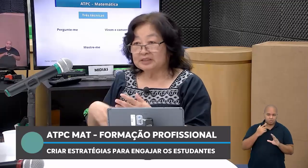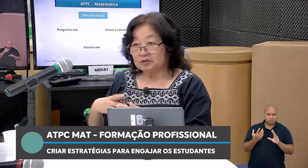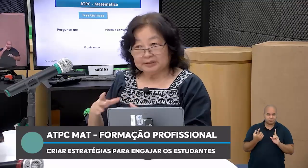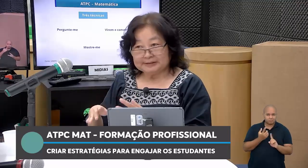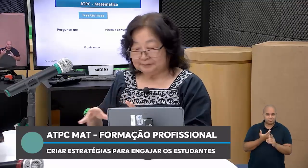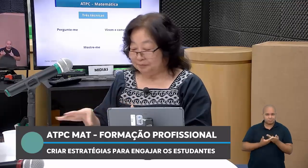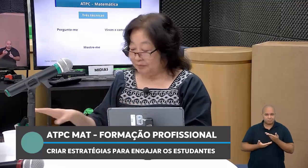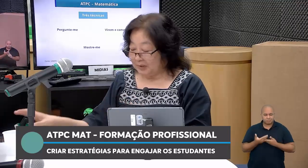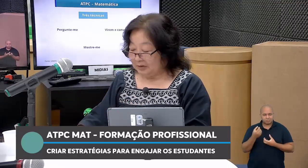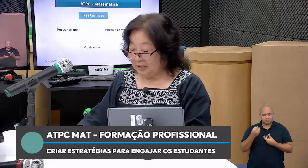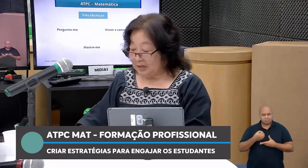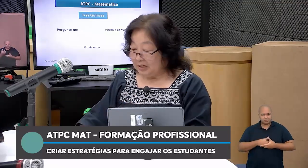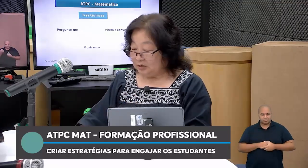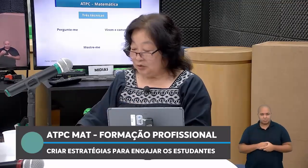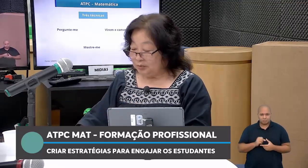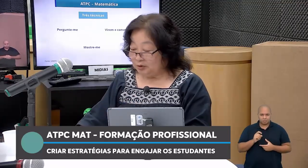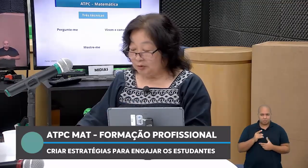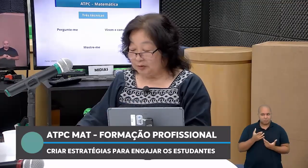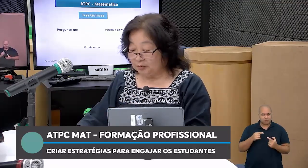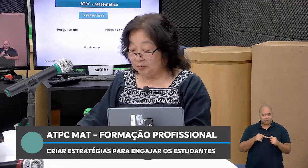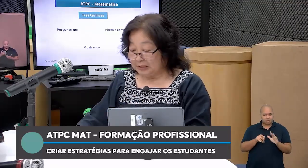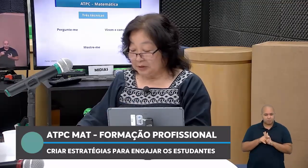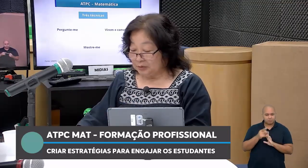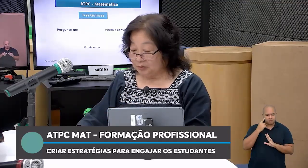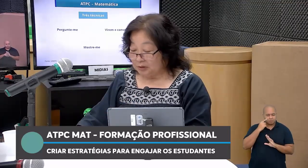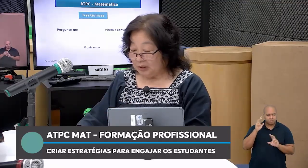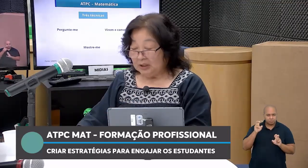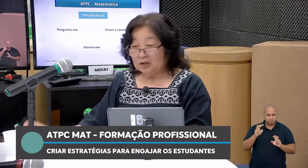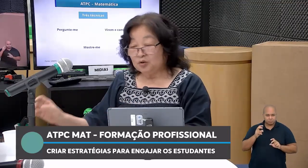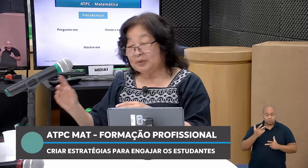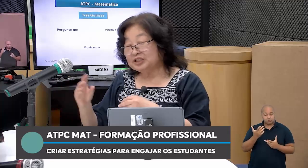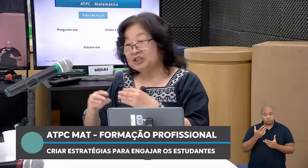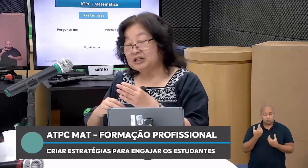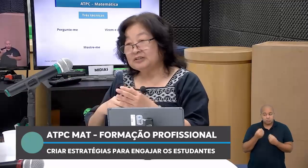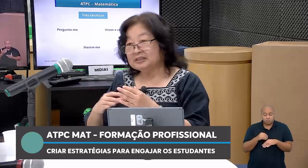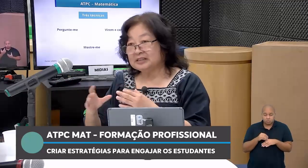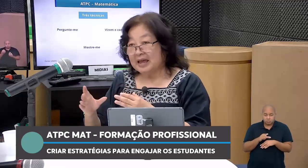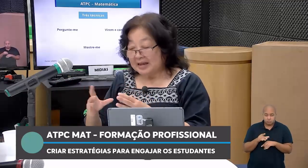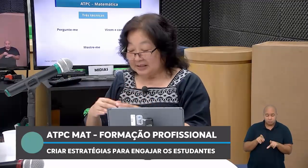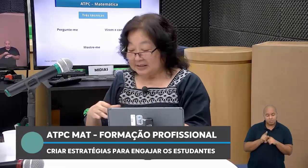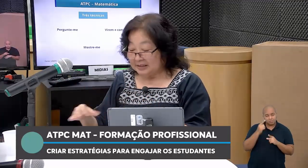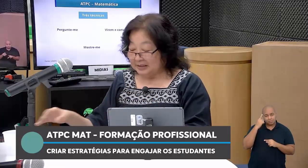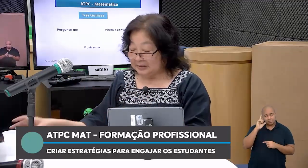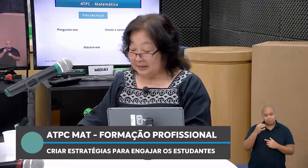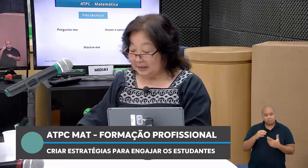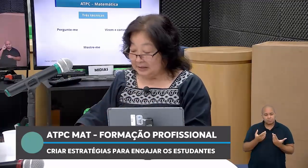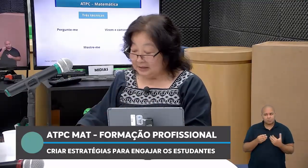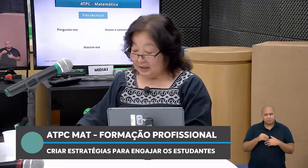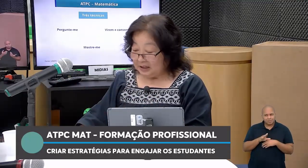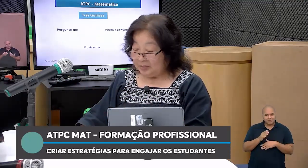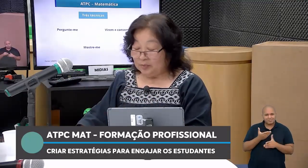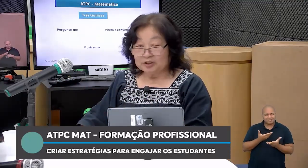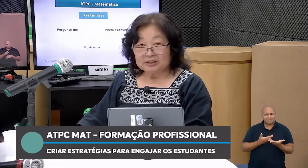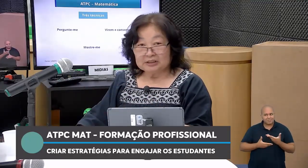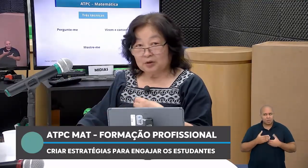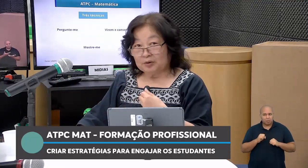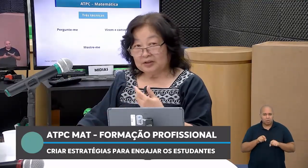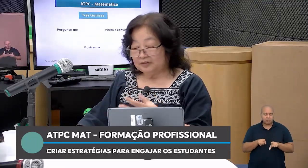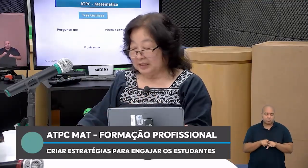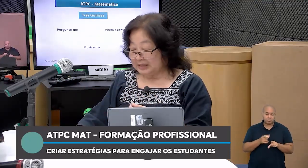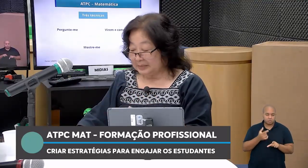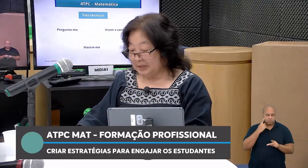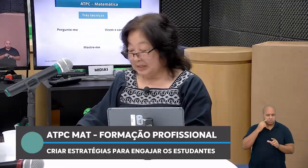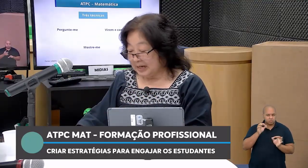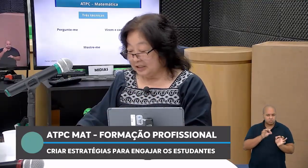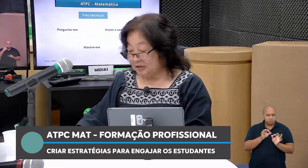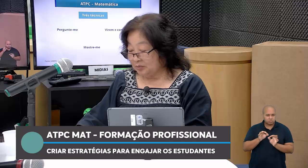de informações, ok? Sobre os assuntos. E compartilhando as ideias, né, entre eles, pode então